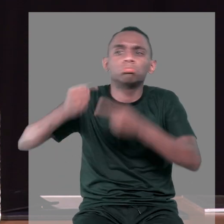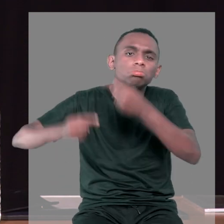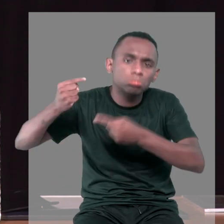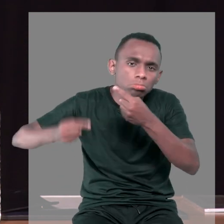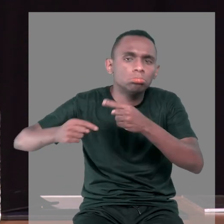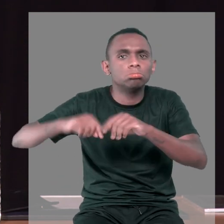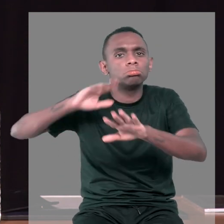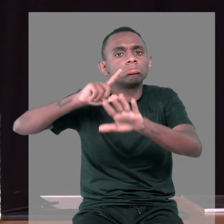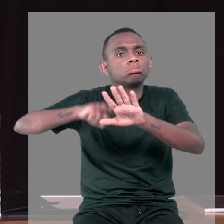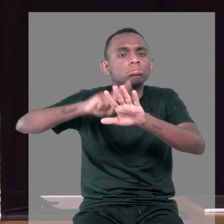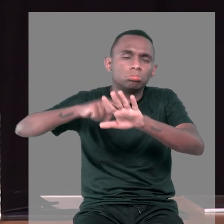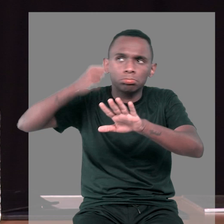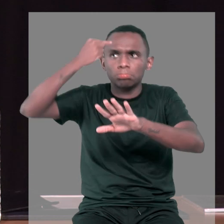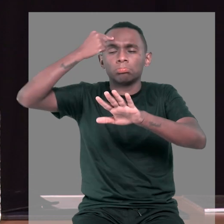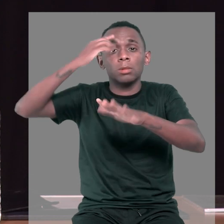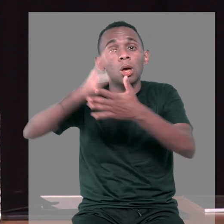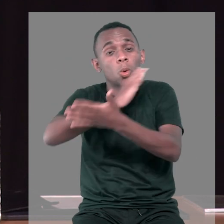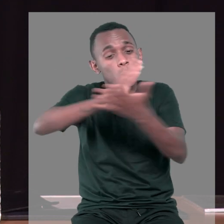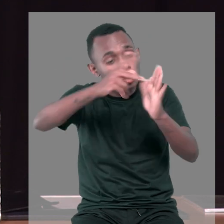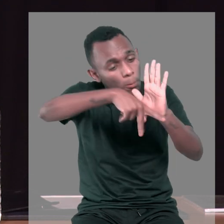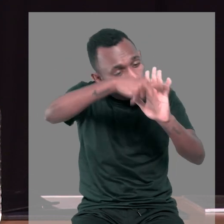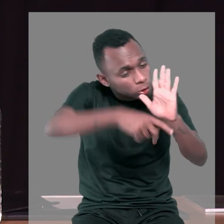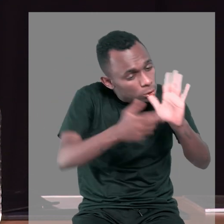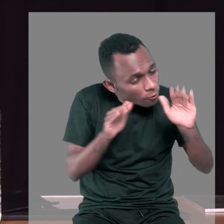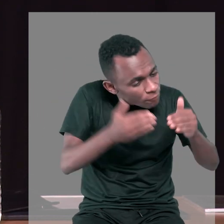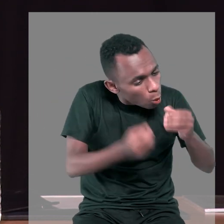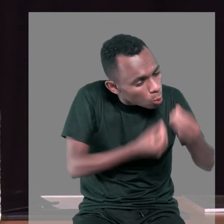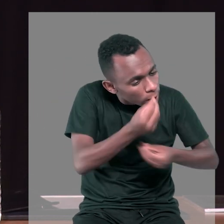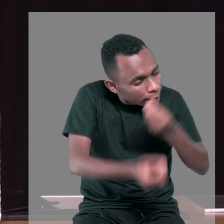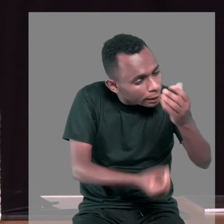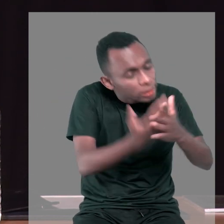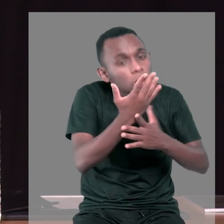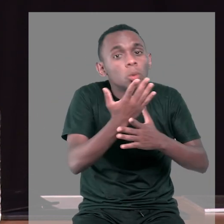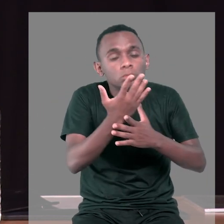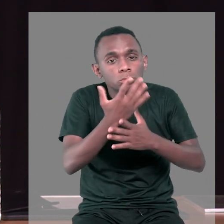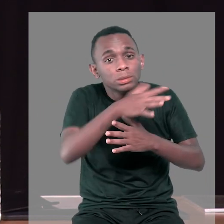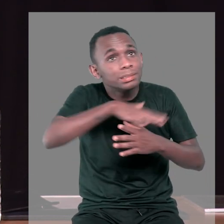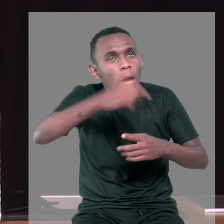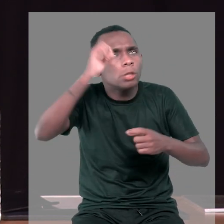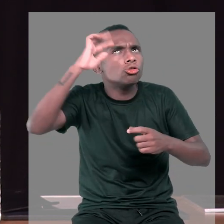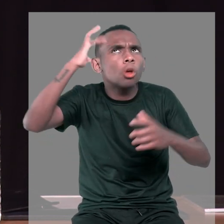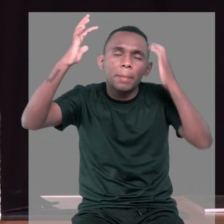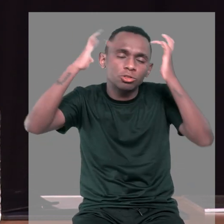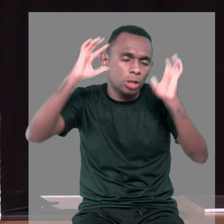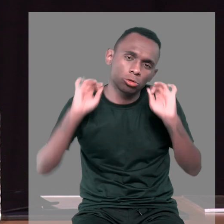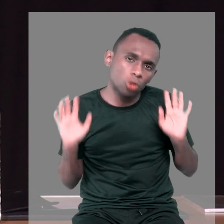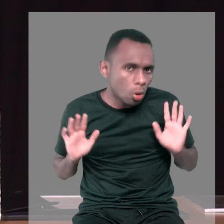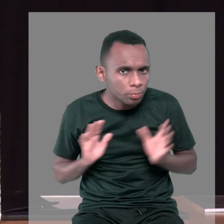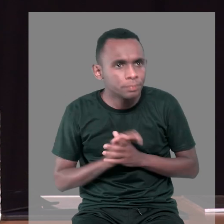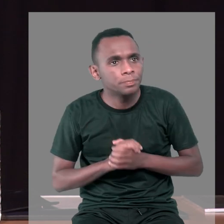de um mundo fictício. E agora, vale lembrar, foi importante você voltar a este ponto,